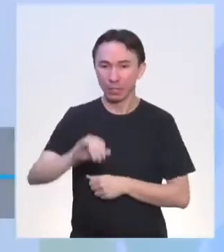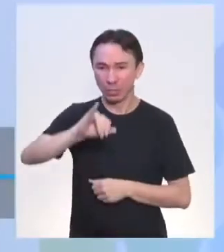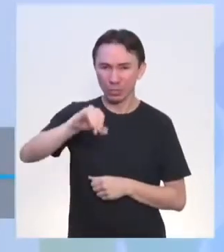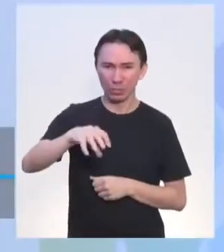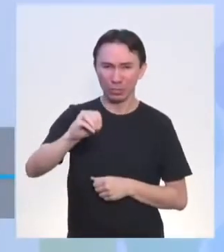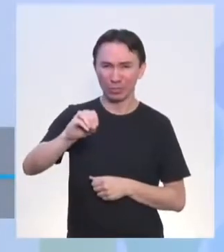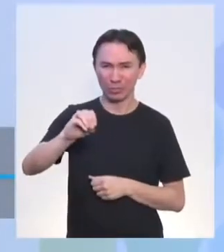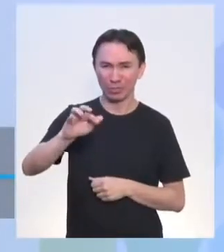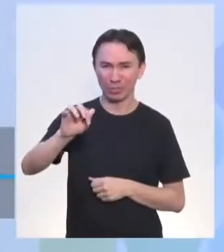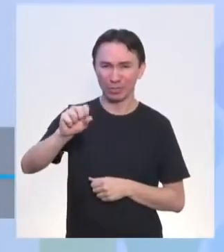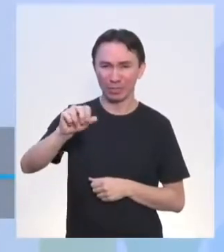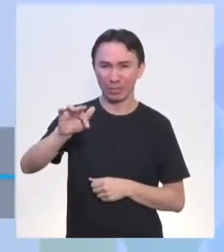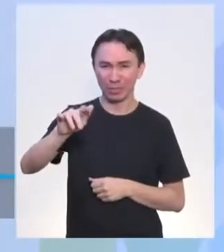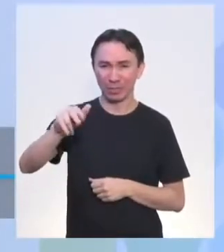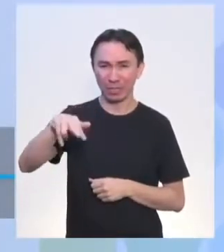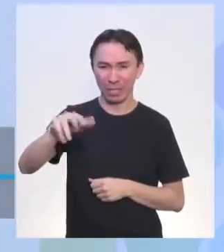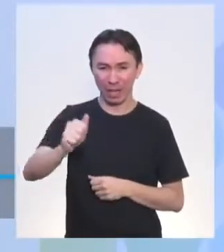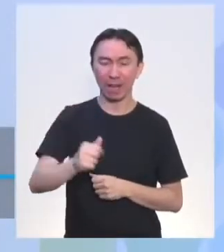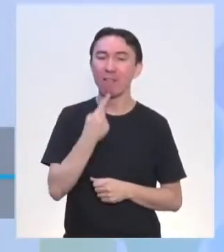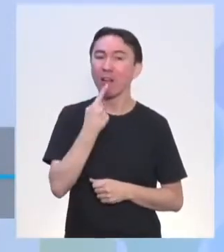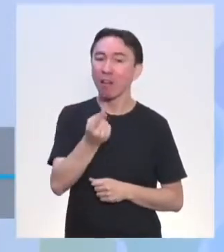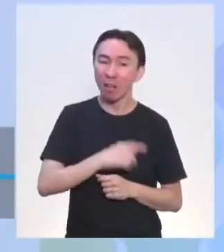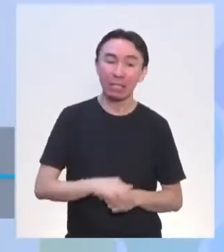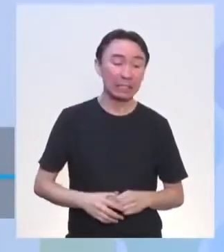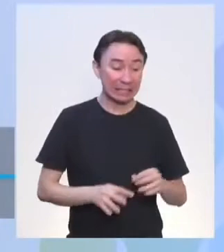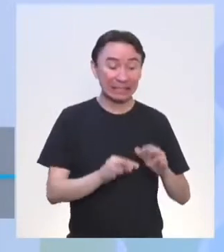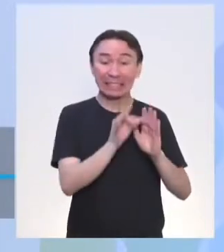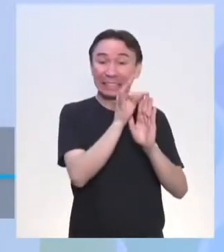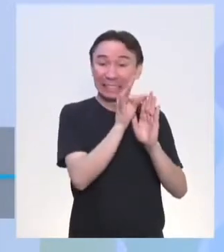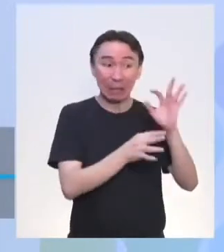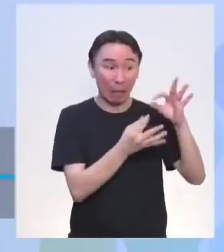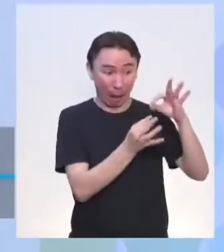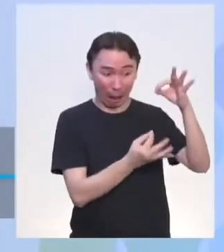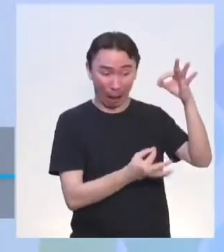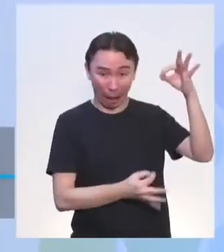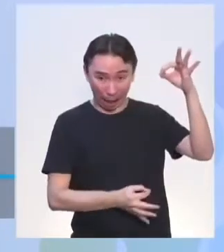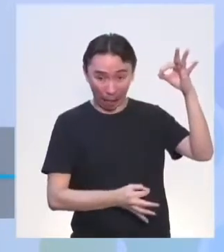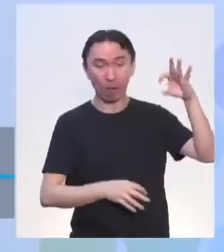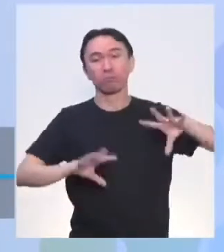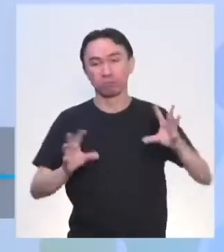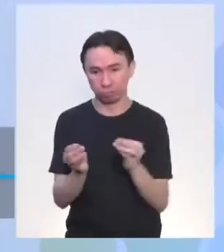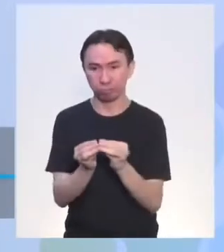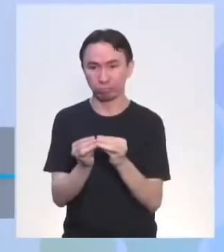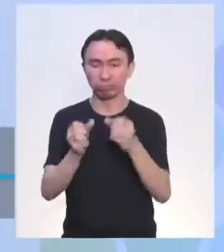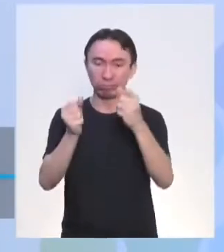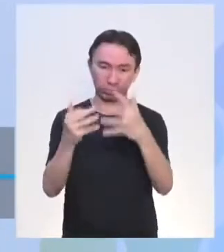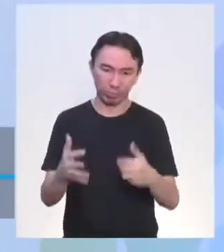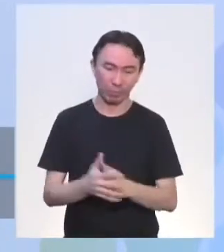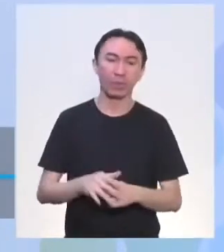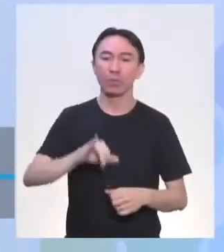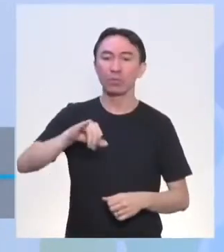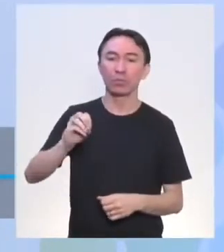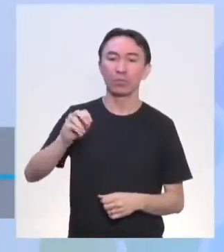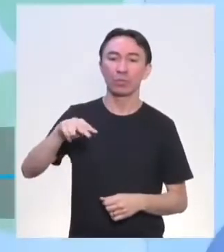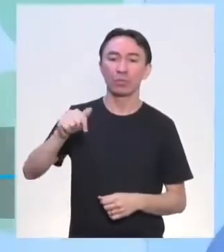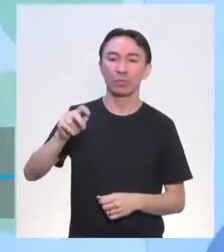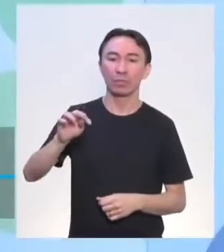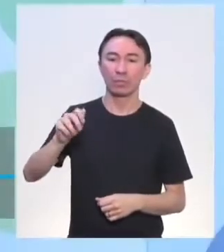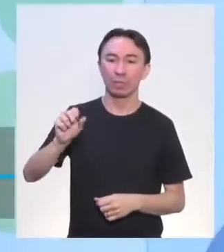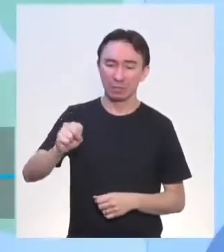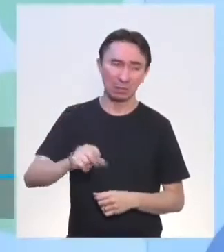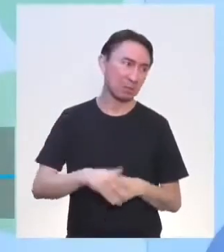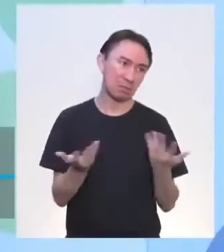Quando o texto é muito grande, o Jonatas. Quando queremos explicar alguma coisa mais rápido. Exatamente. Então,